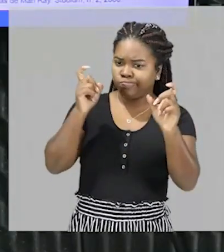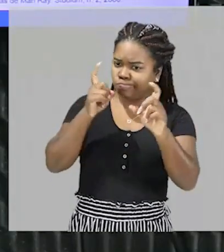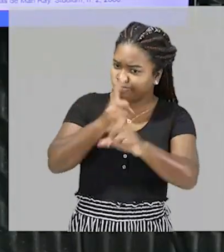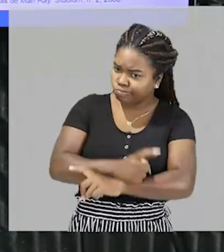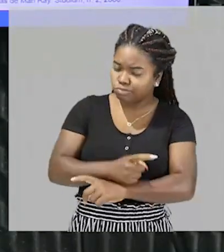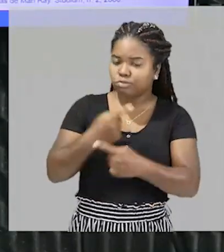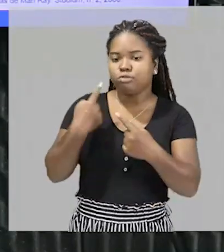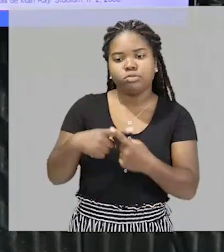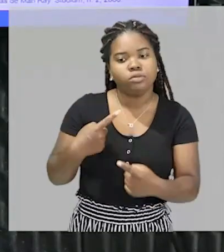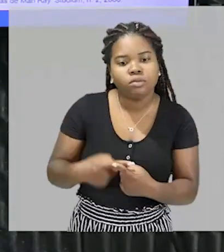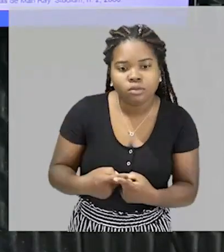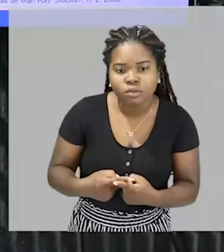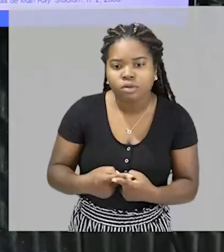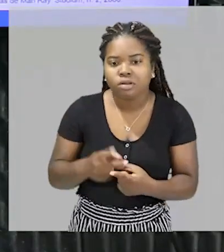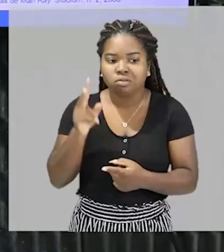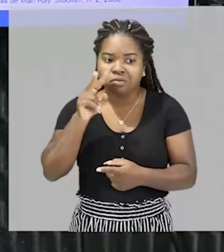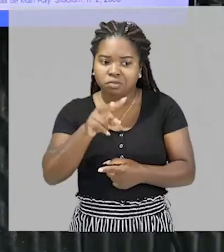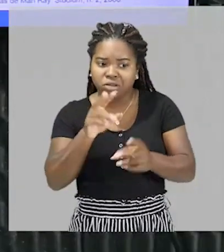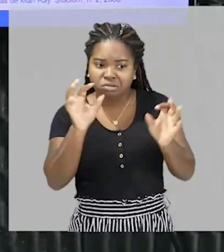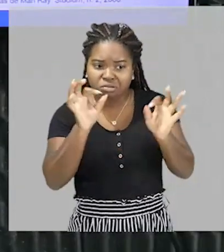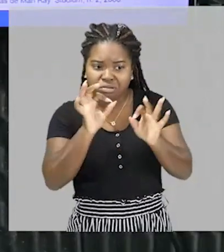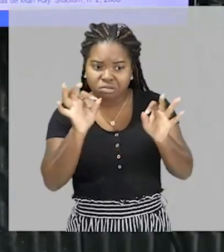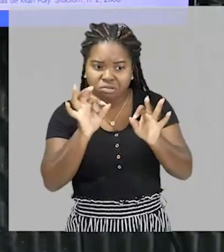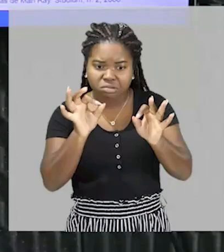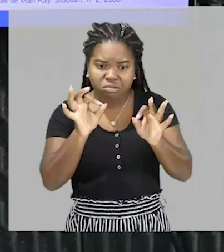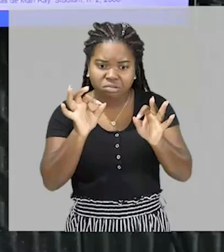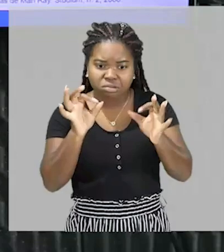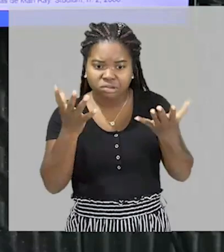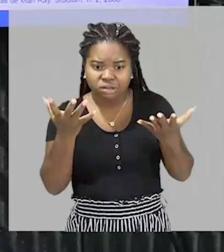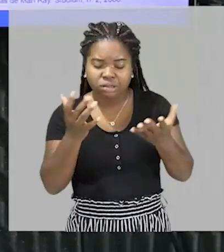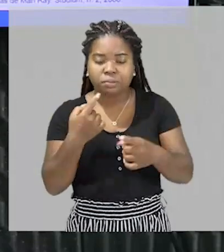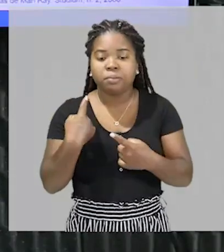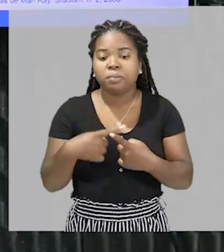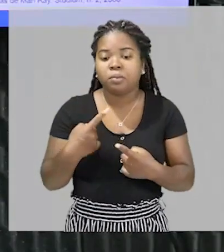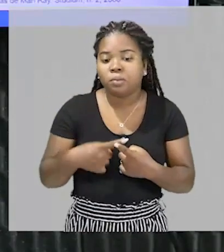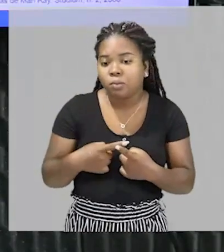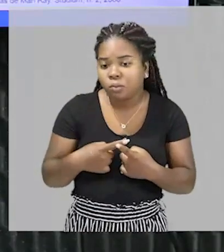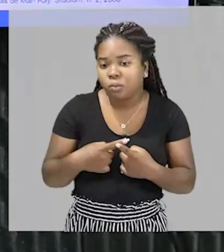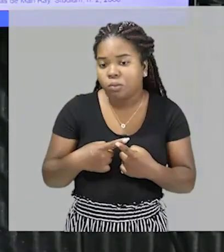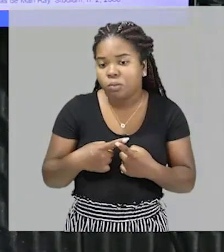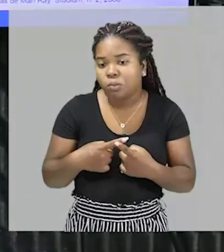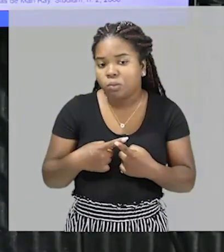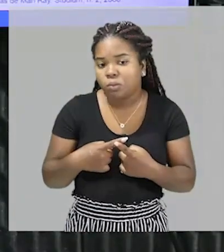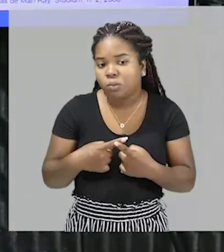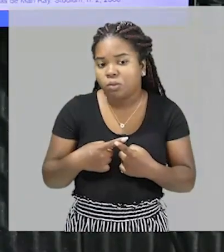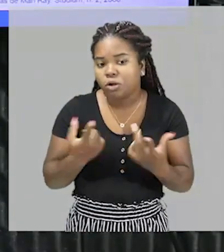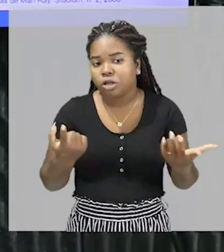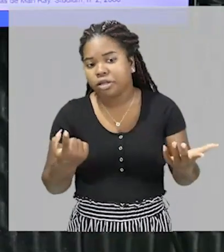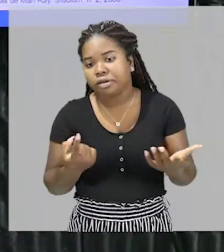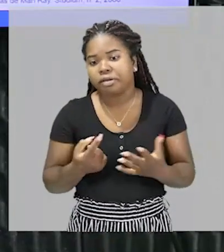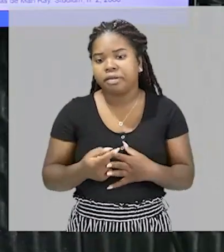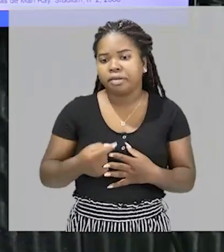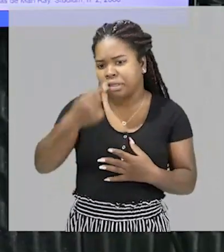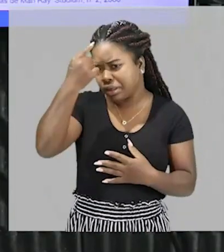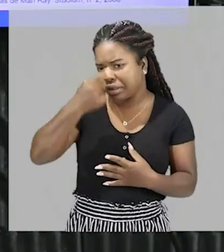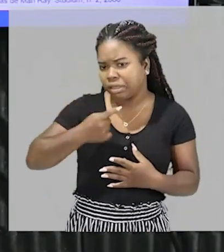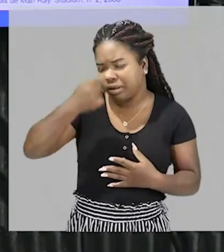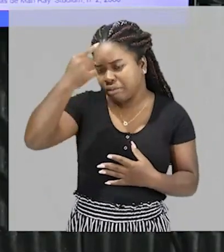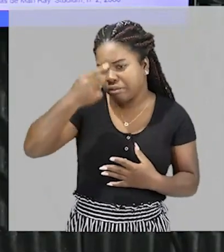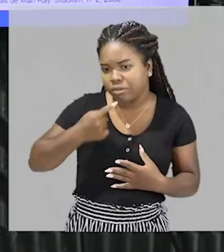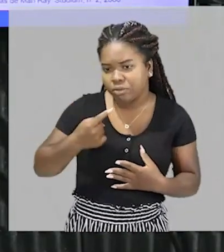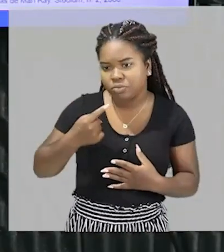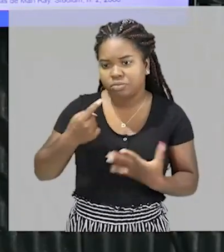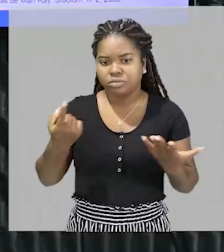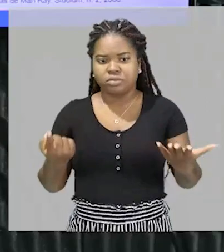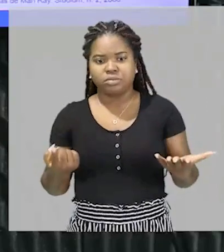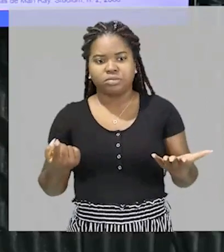a leitura correta, porque aquela questão não me permite ou eu não sei fazer esta